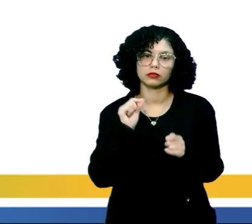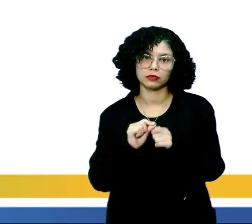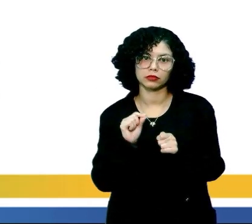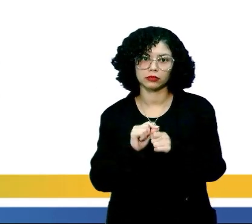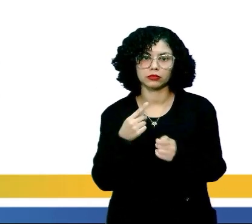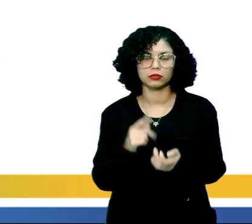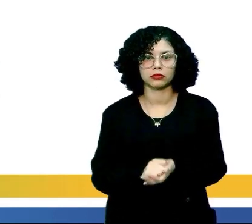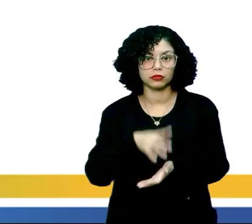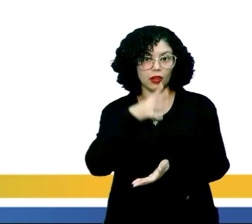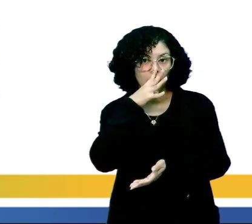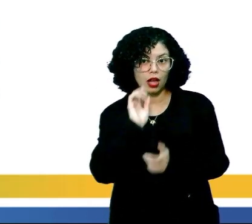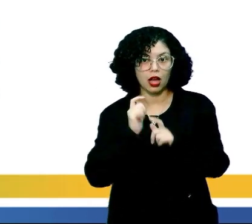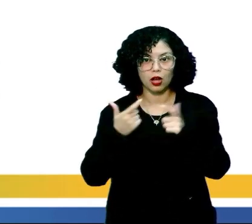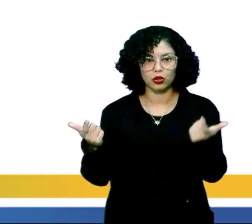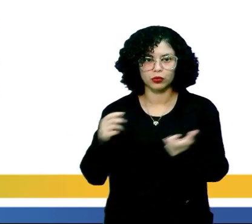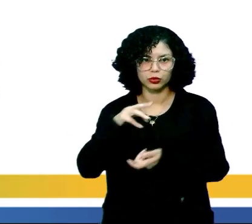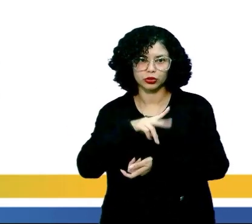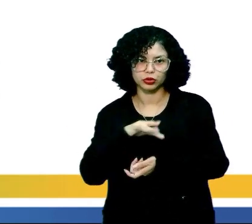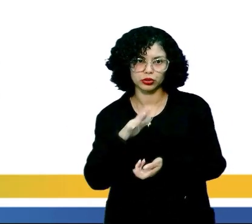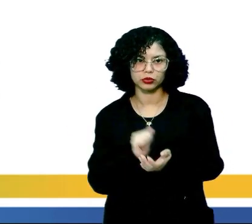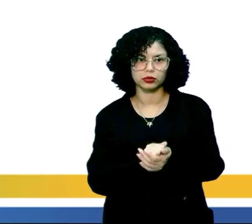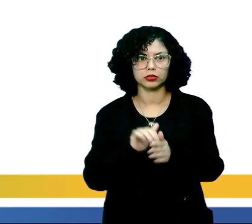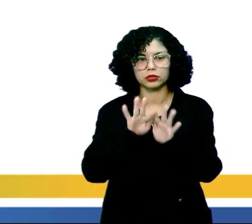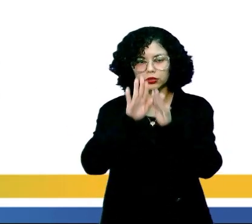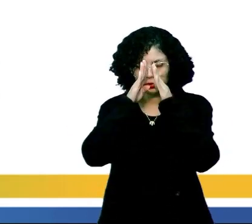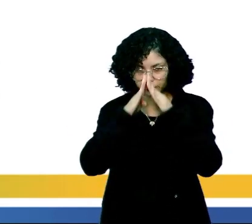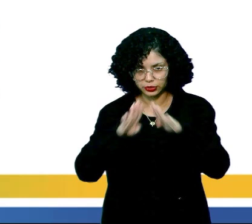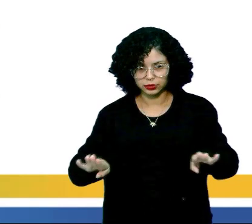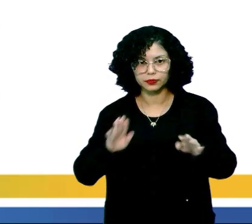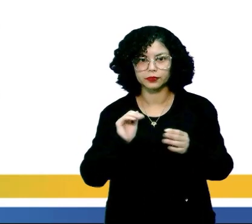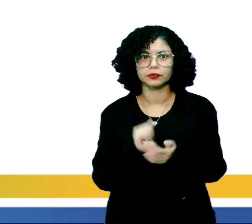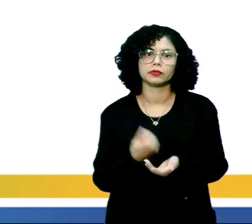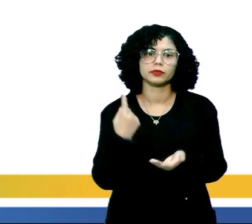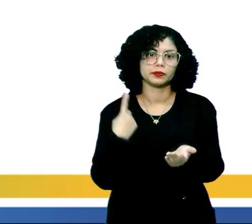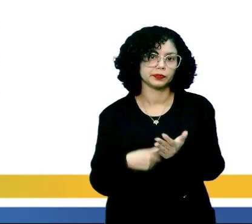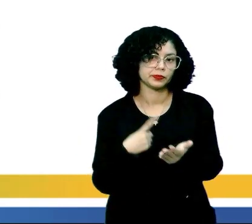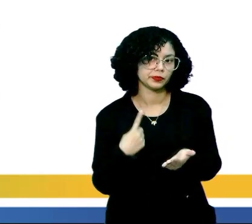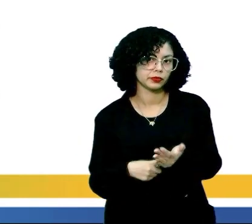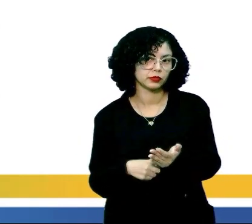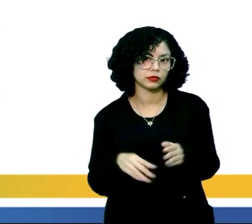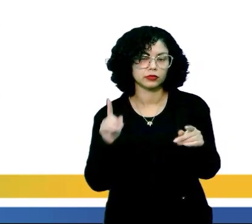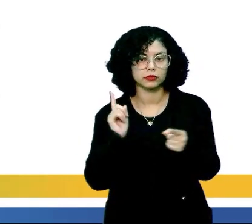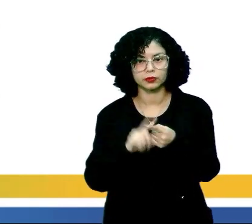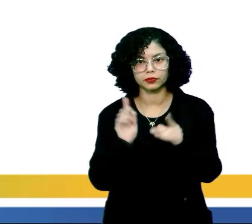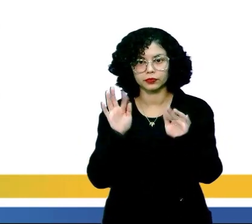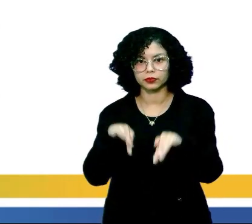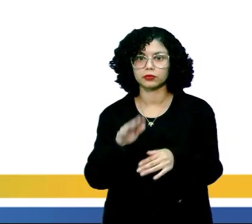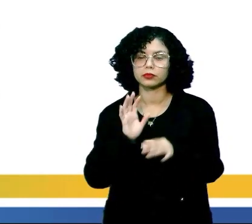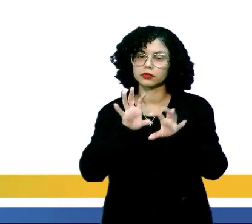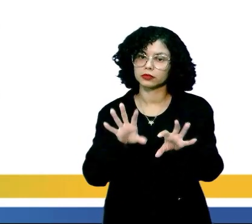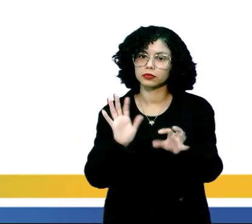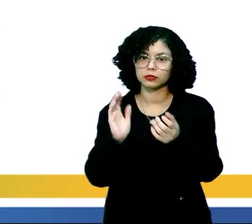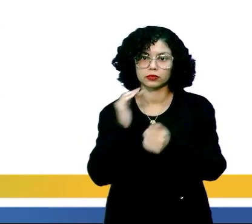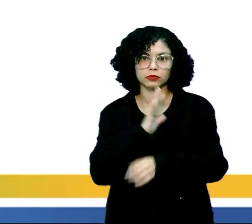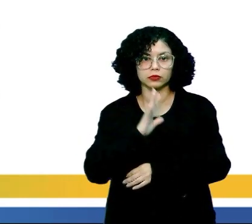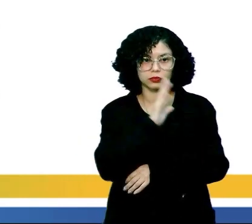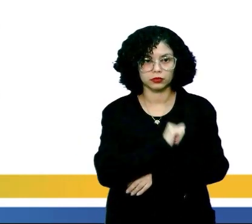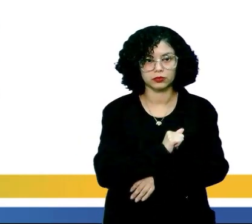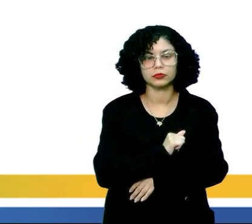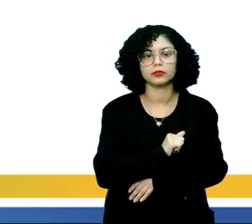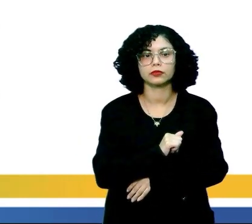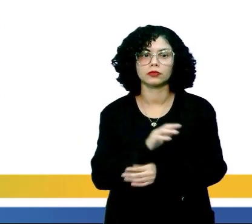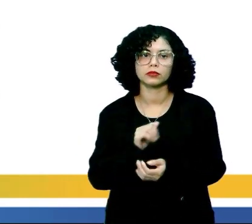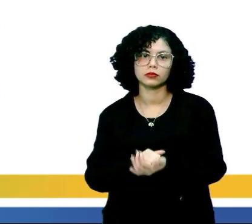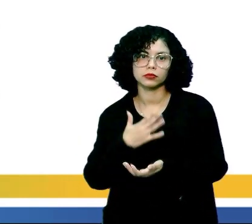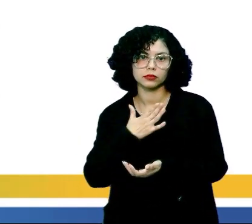ele faz seu esplendor. Seu grande mistério é a simplicidade. Considerei, por fim, que assim